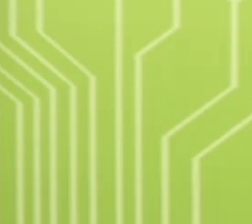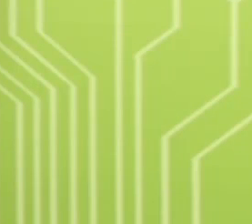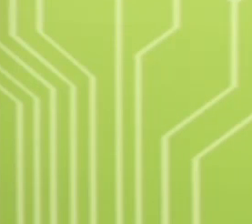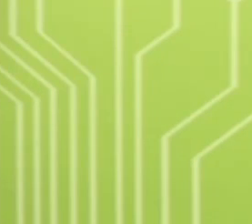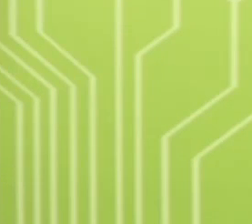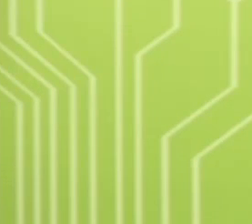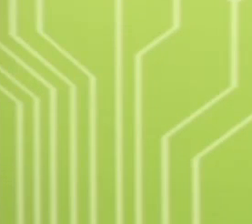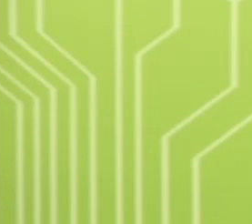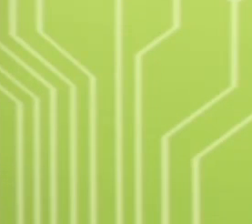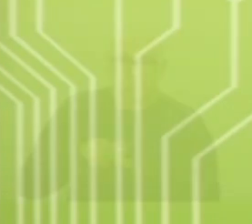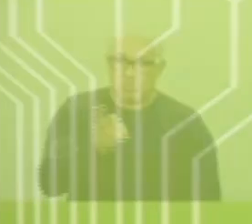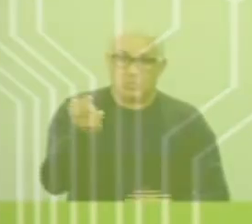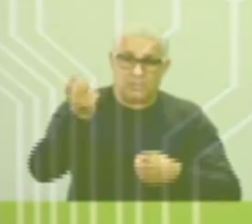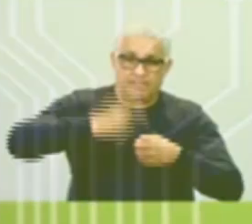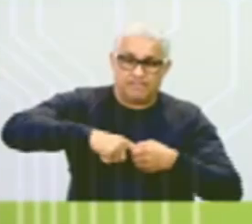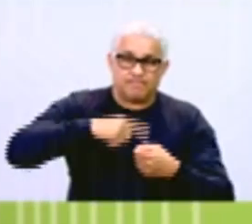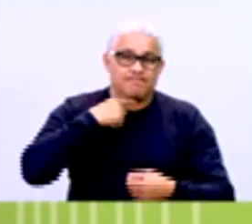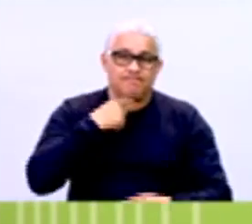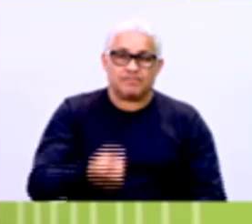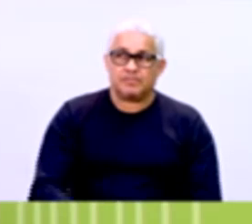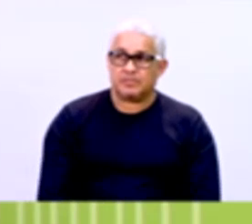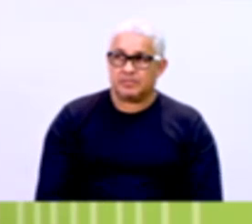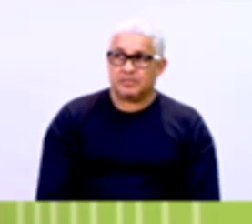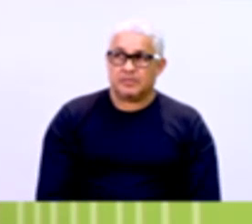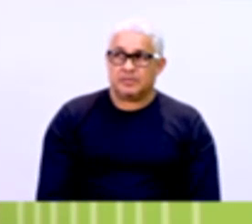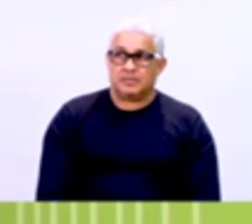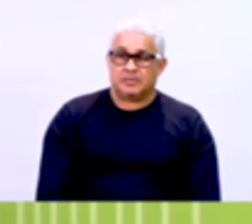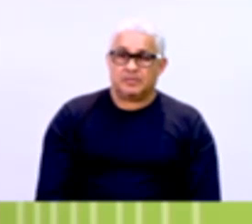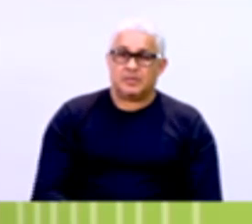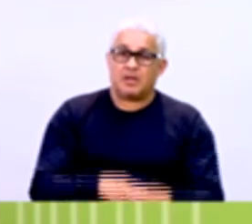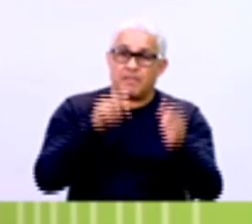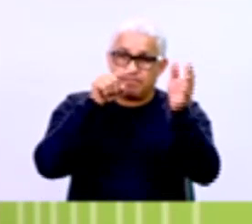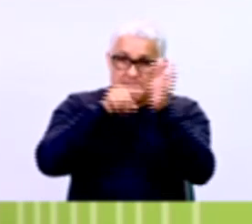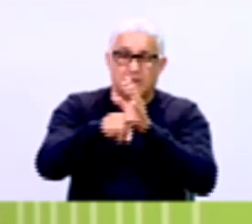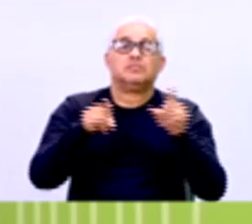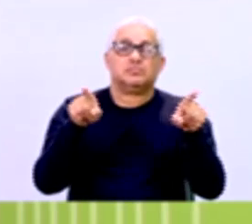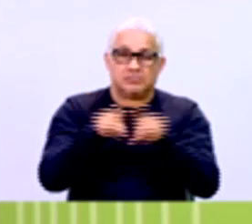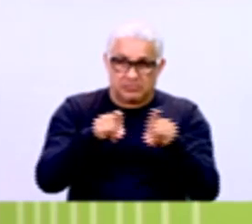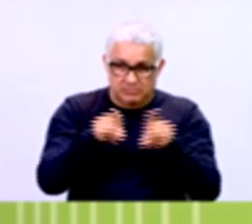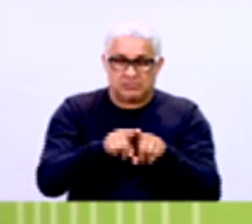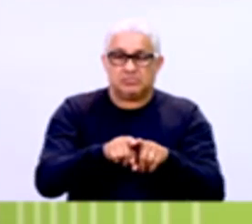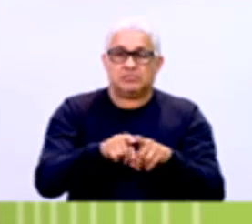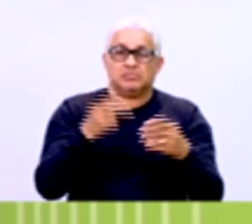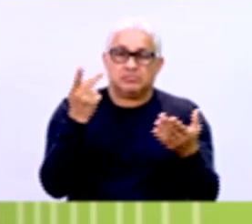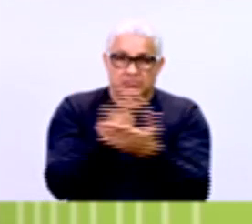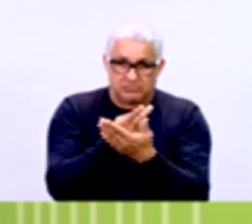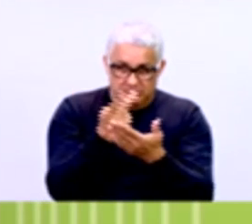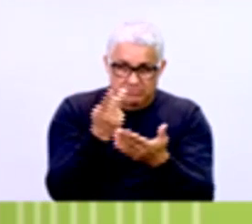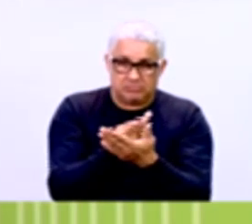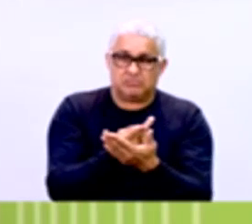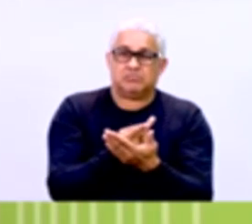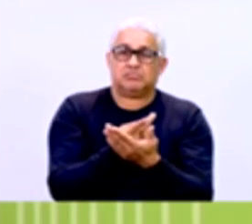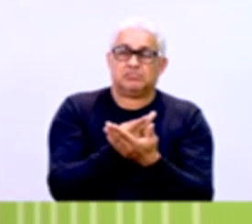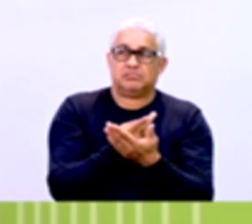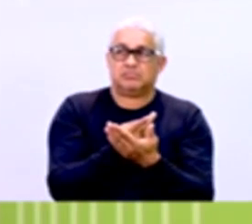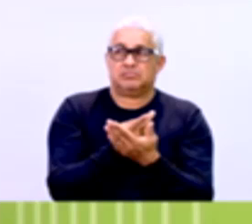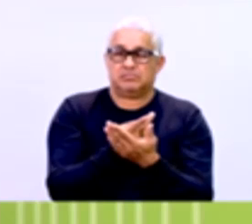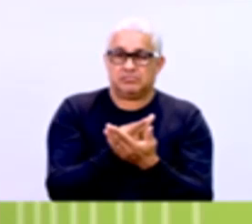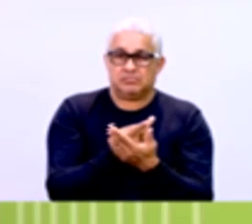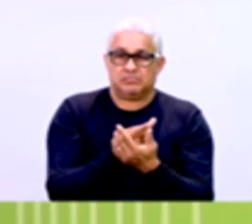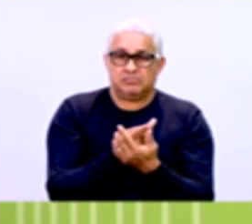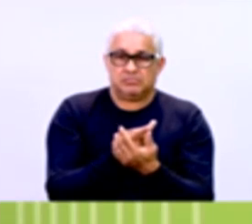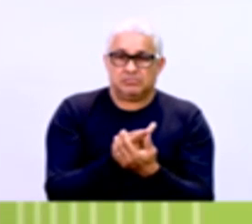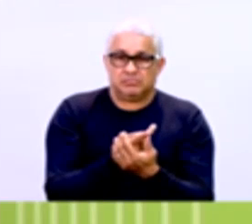sempre irreversíveis. Essa é uma questão que está errada também. Os recursos naturais não são